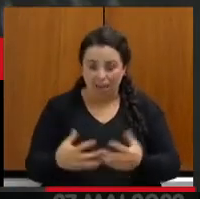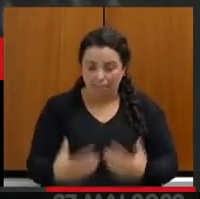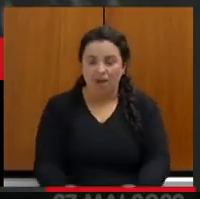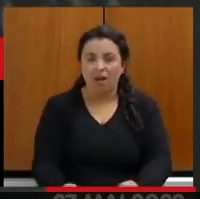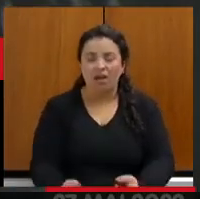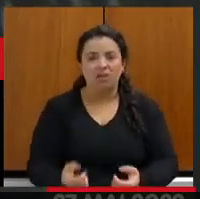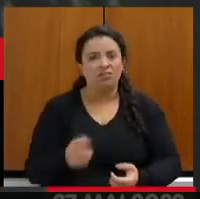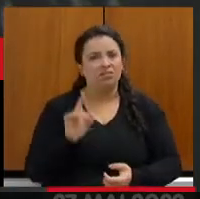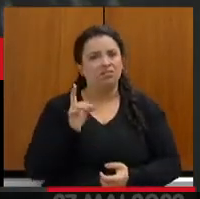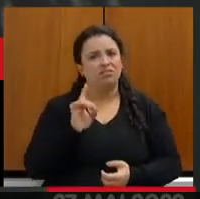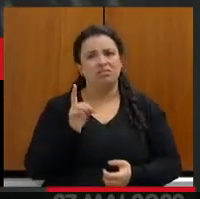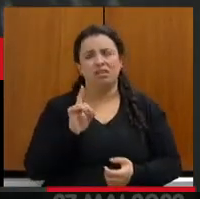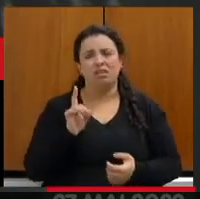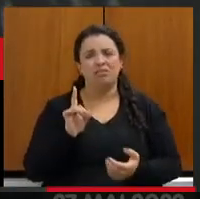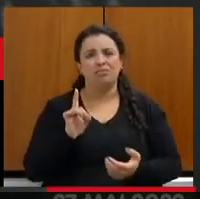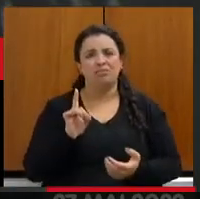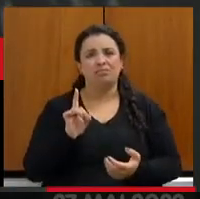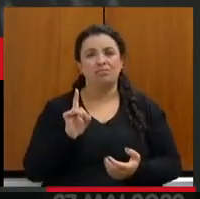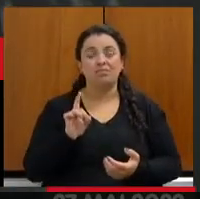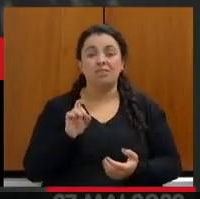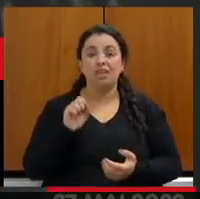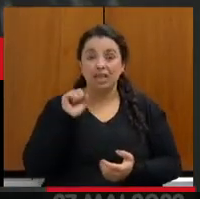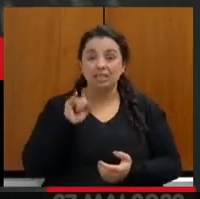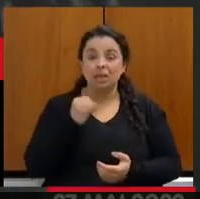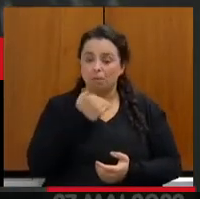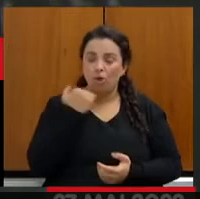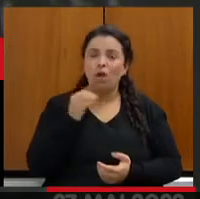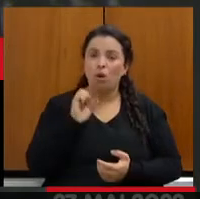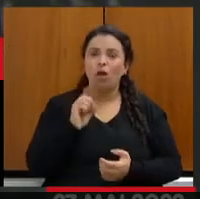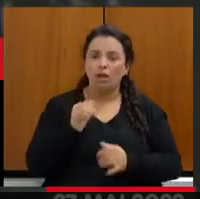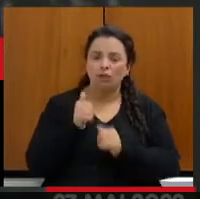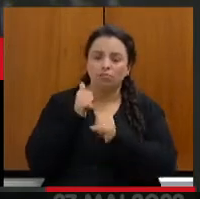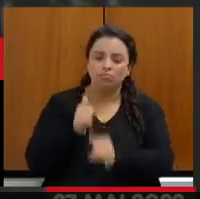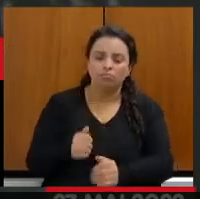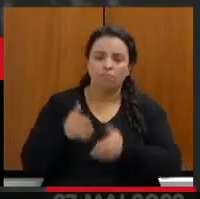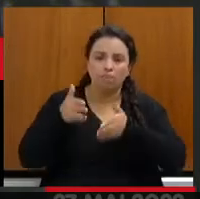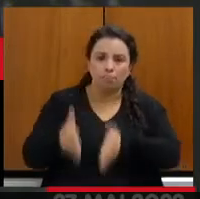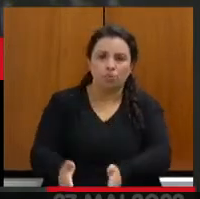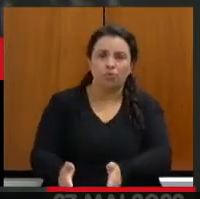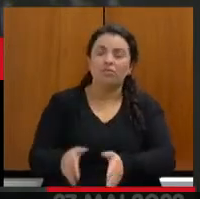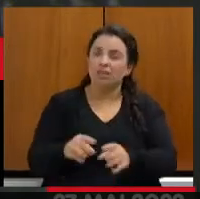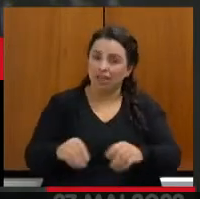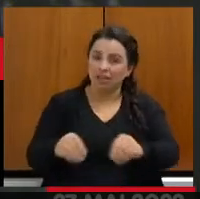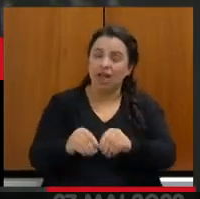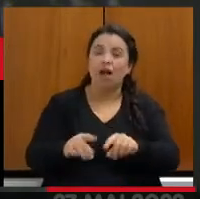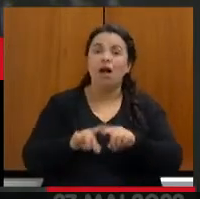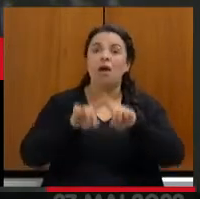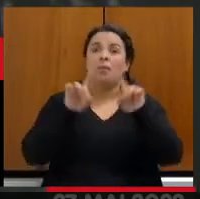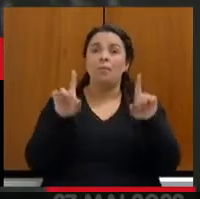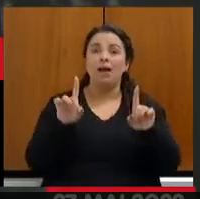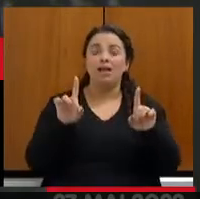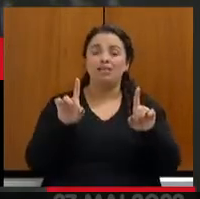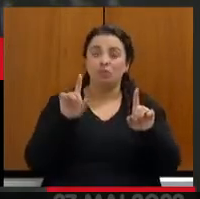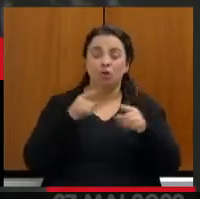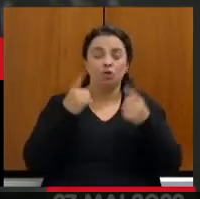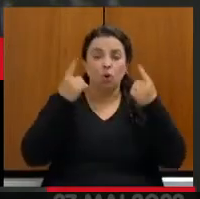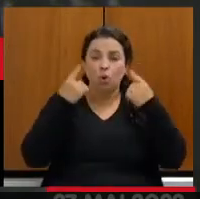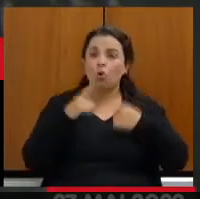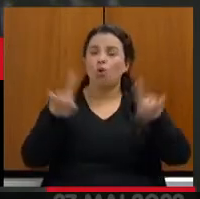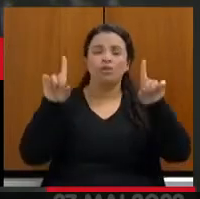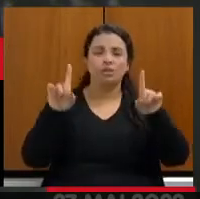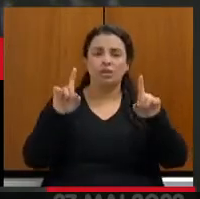cinco quando ele deixar de respirar e é isso que nós é podíamos e não